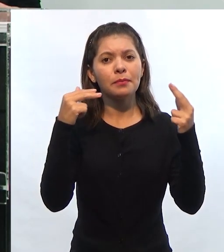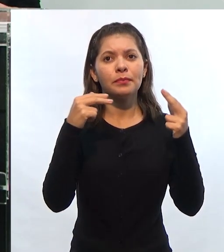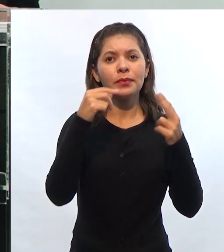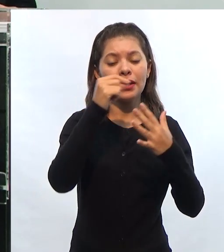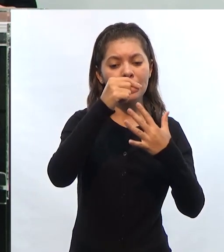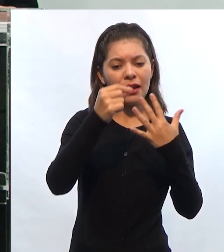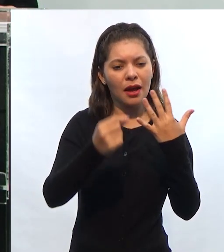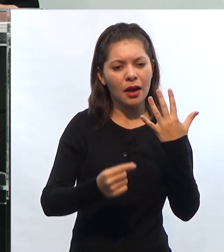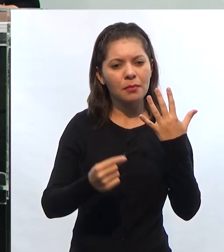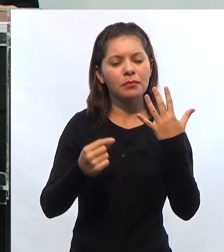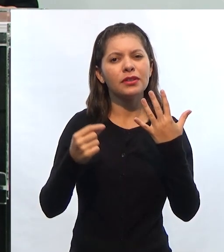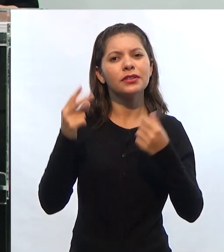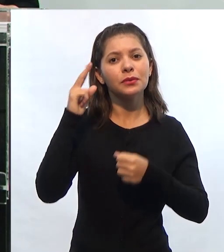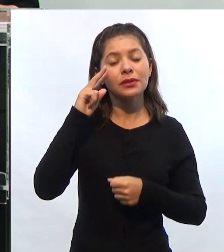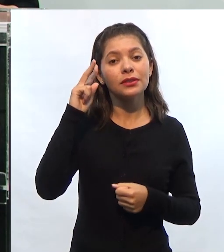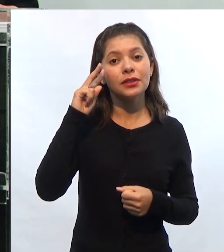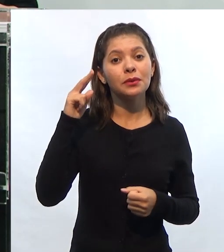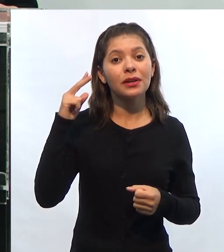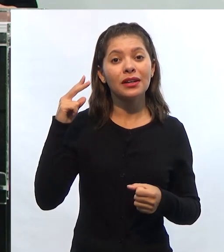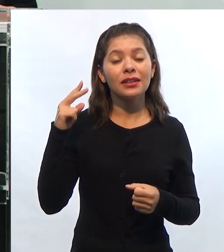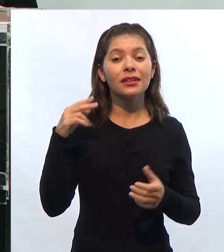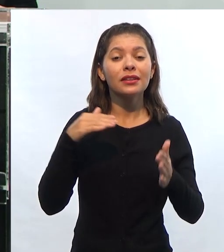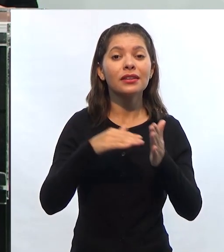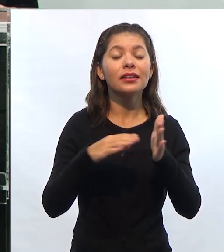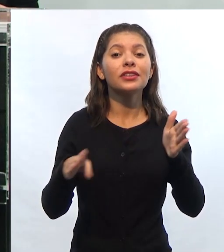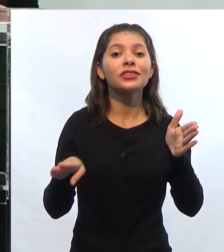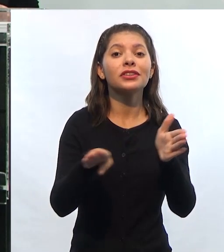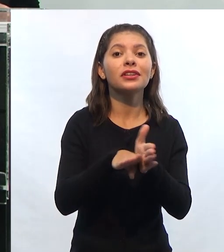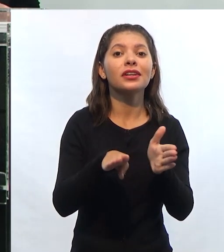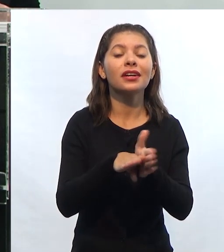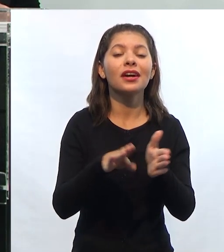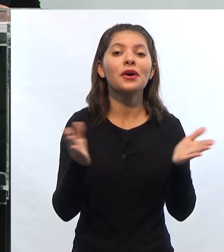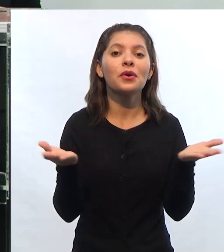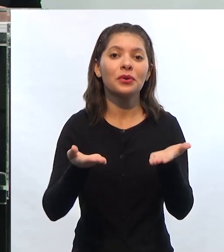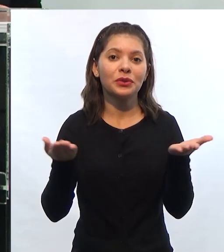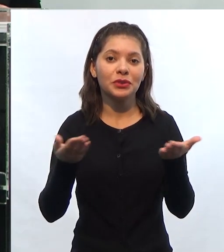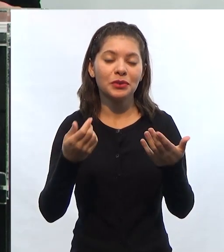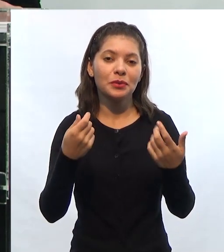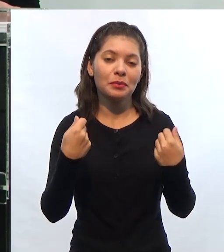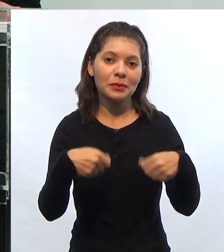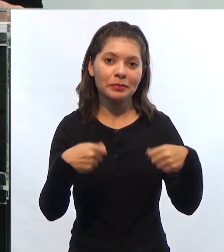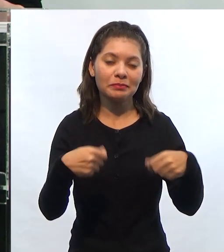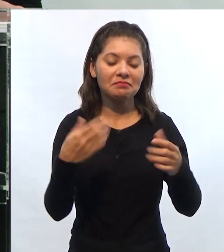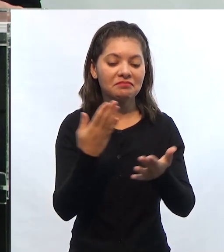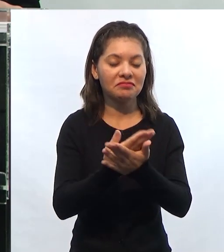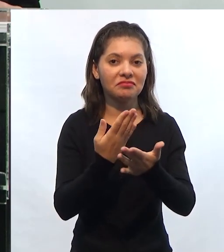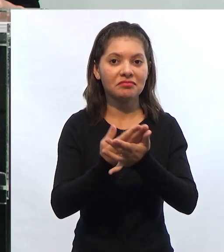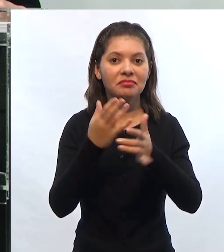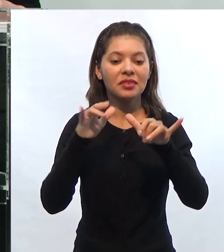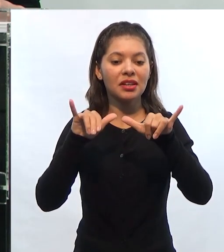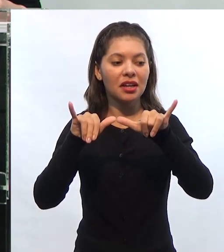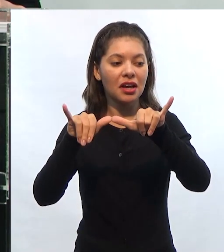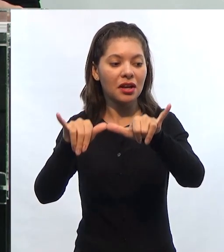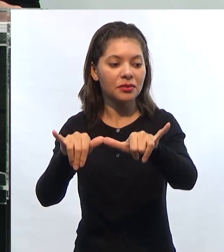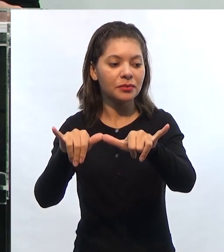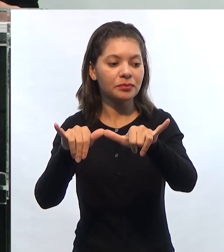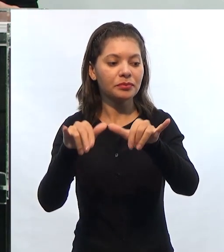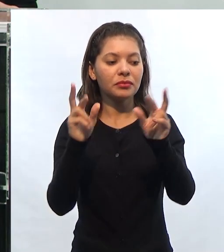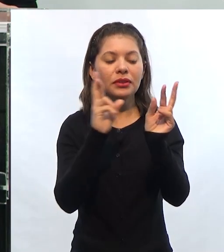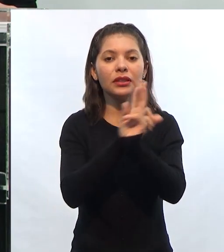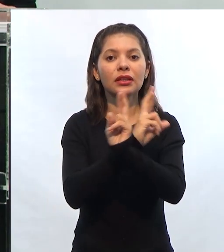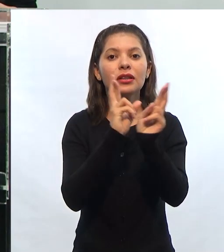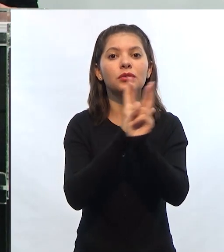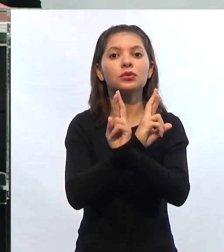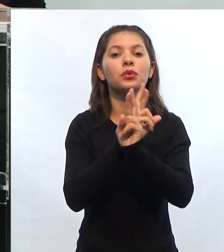aconteceram historicamente, até a gente chegar a essa etapa onde nós precisamos estudar o mercado para que as coisas, né, as